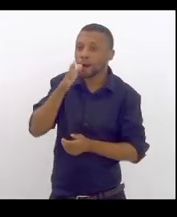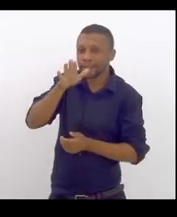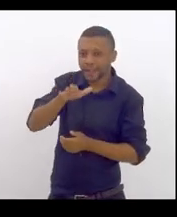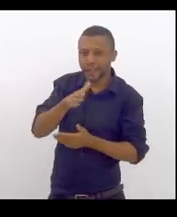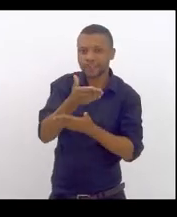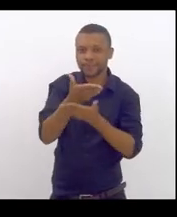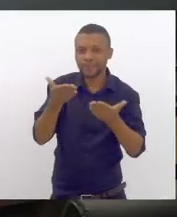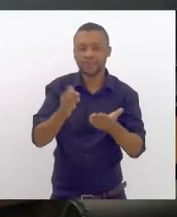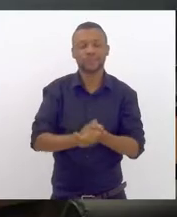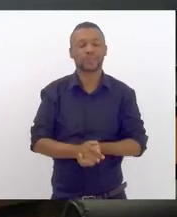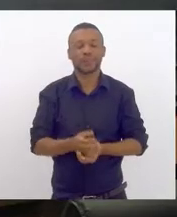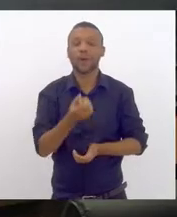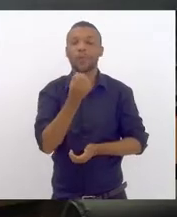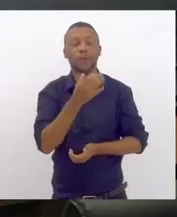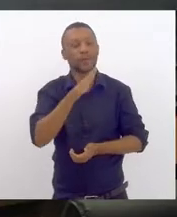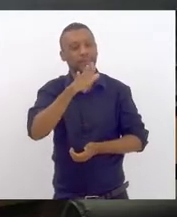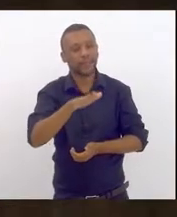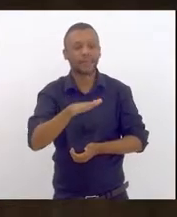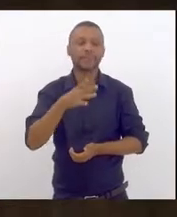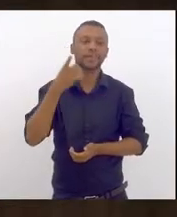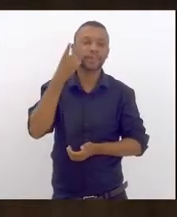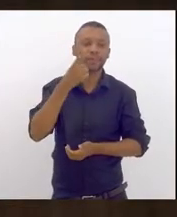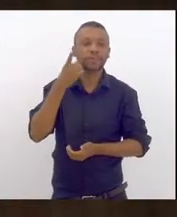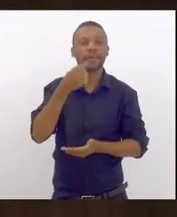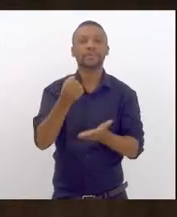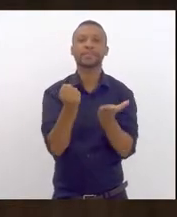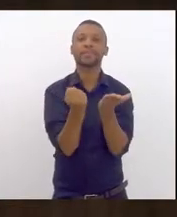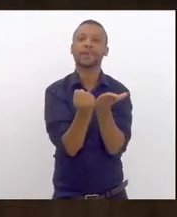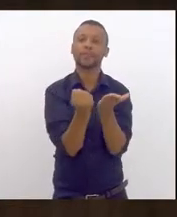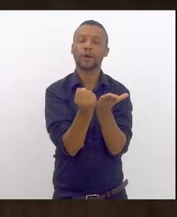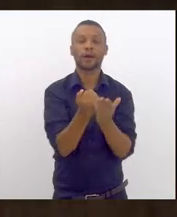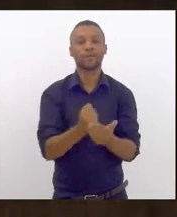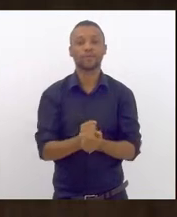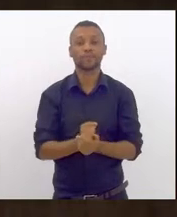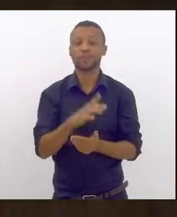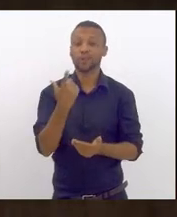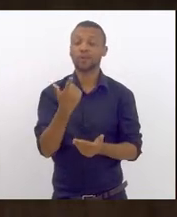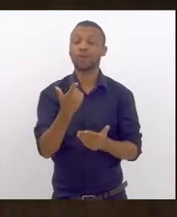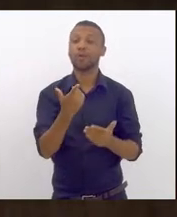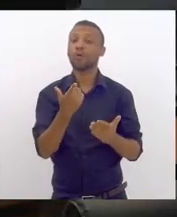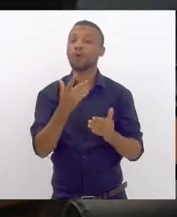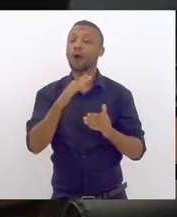tarde. Boa tarde, deputado Samuel Malafaia. Acompanho o parecer da CCJ.